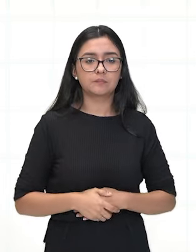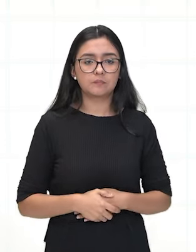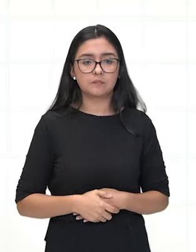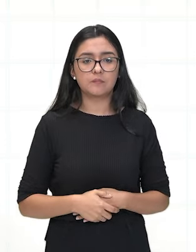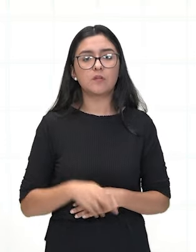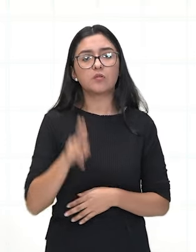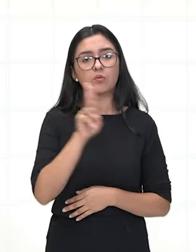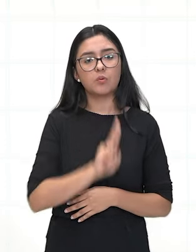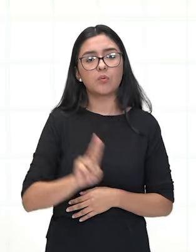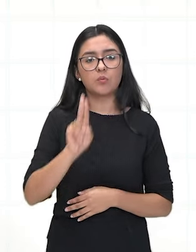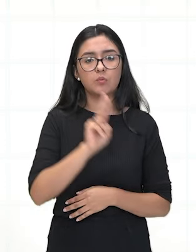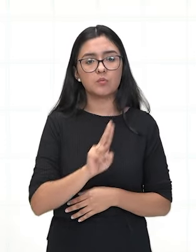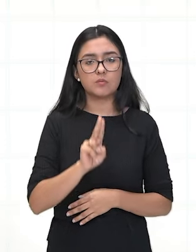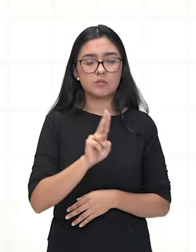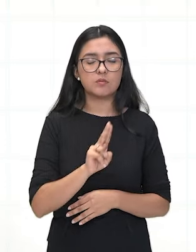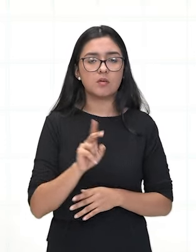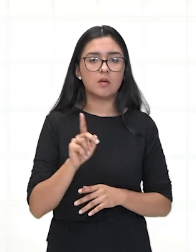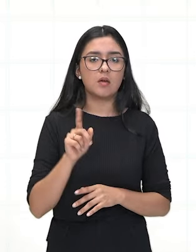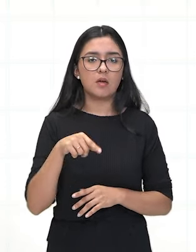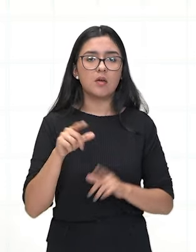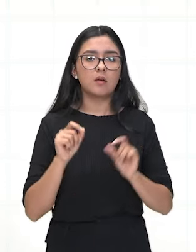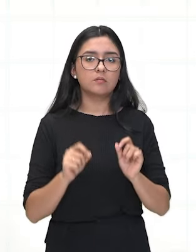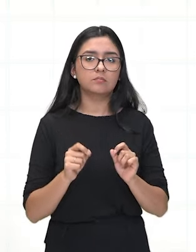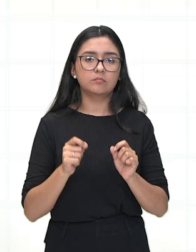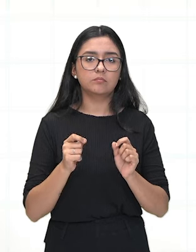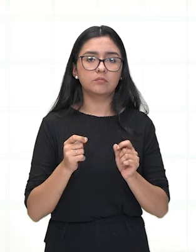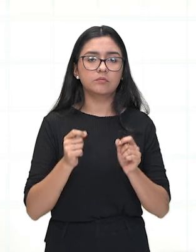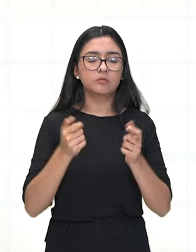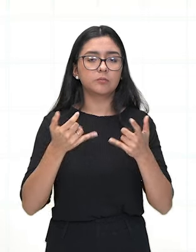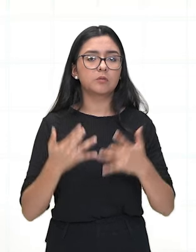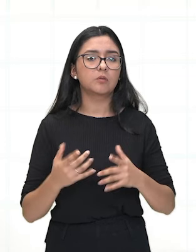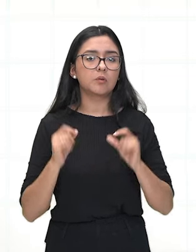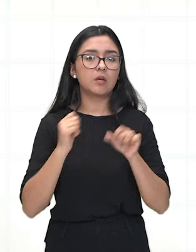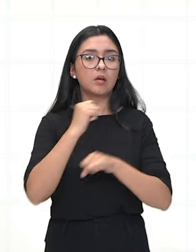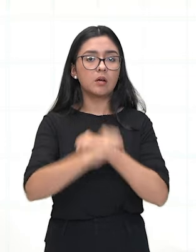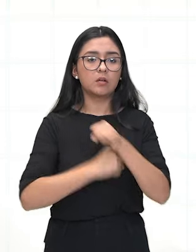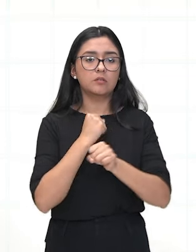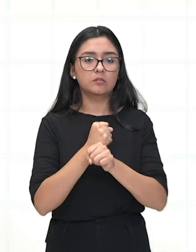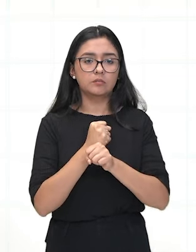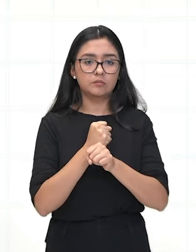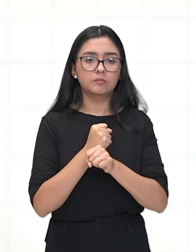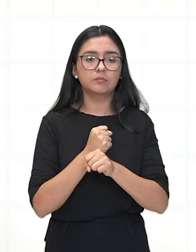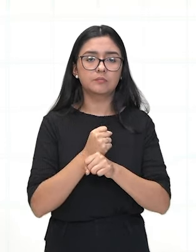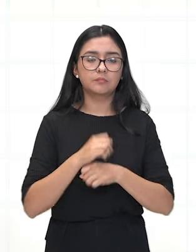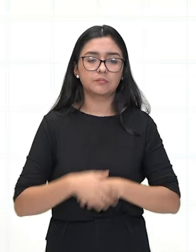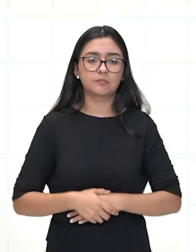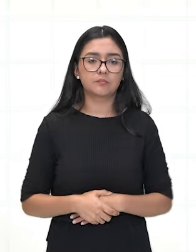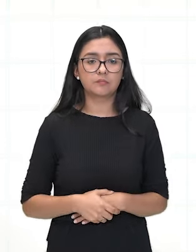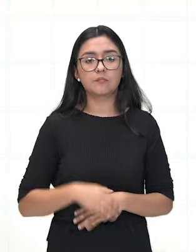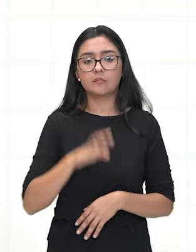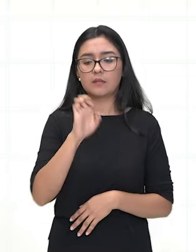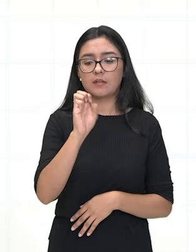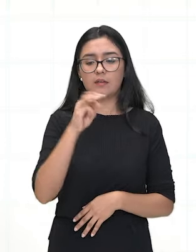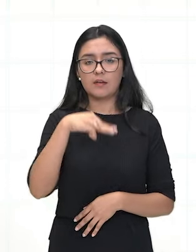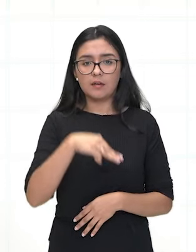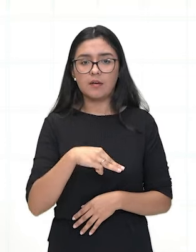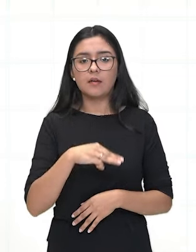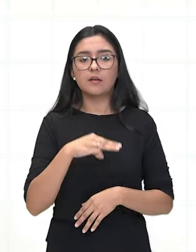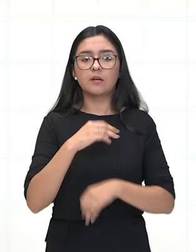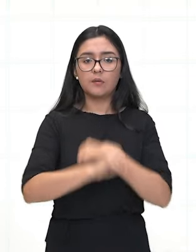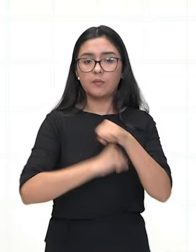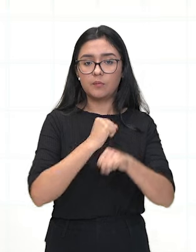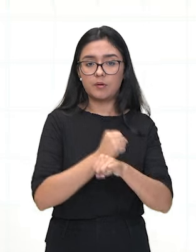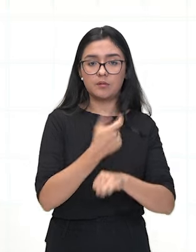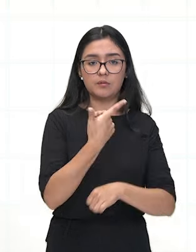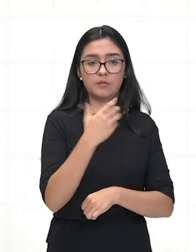gente utiliza quando tá especificando os anos então in 2023 em 2023 Então